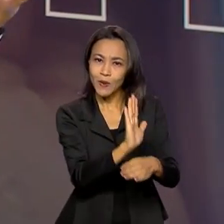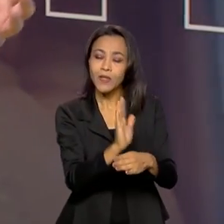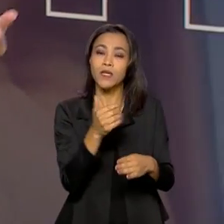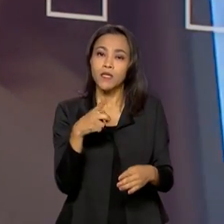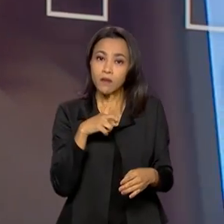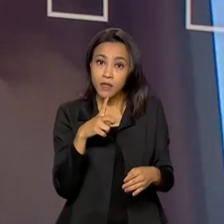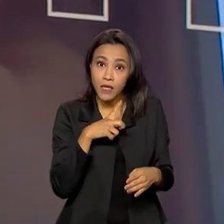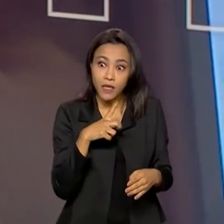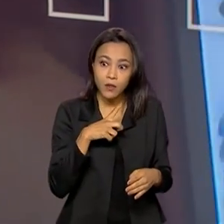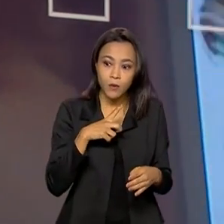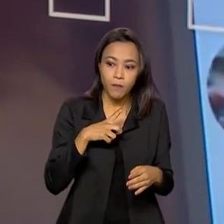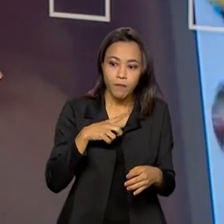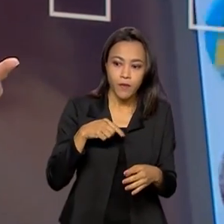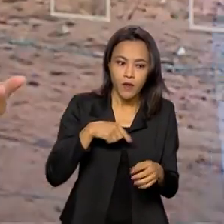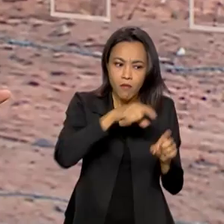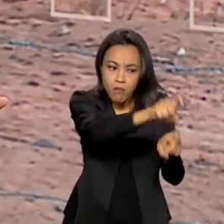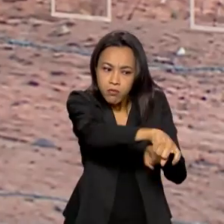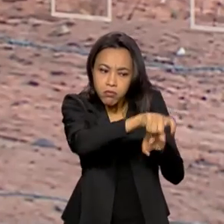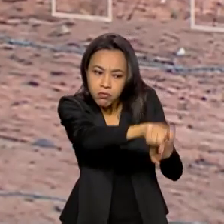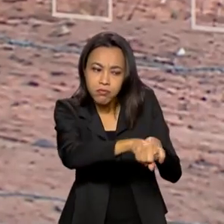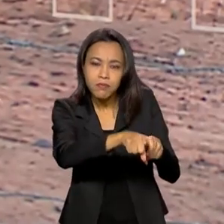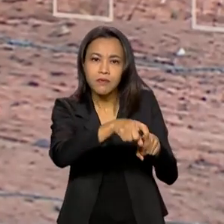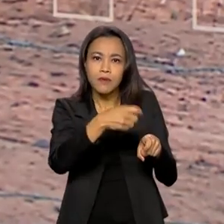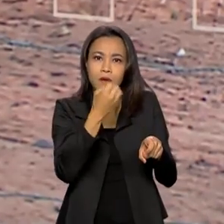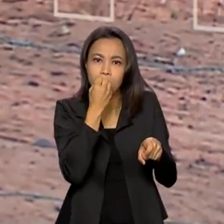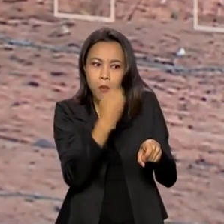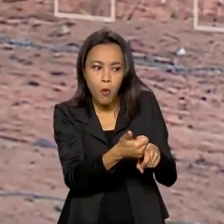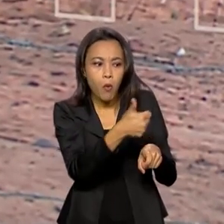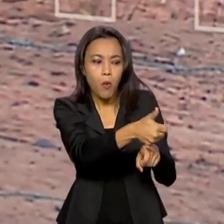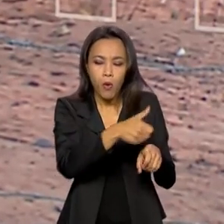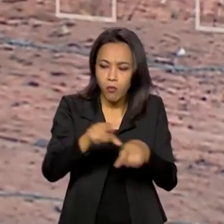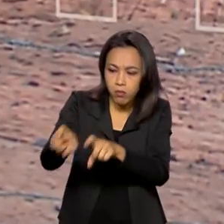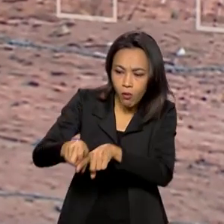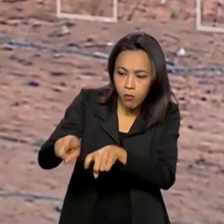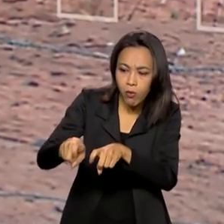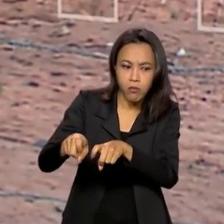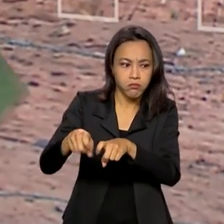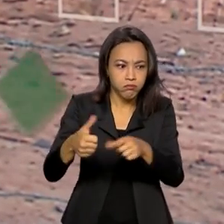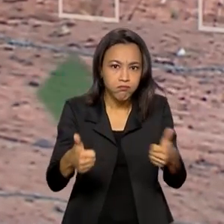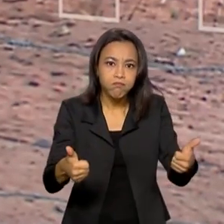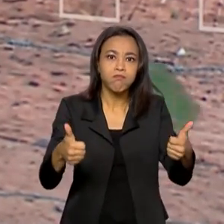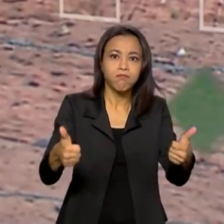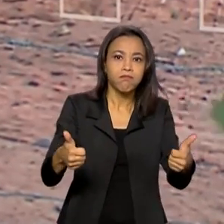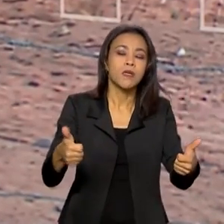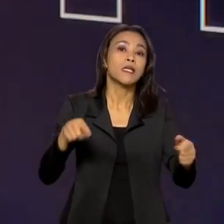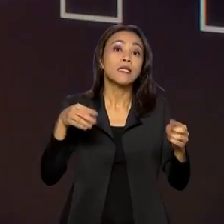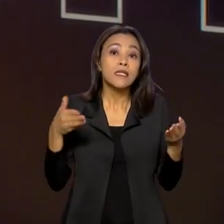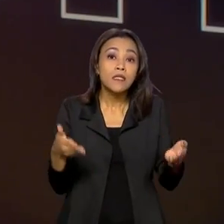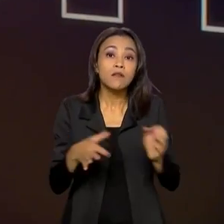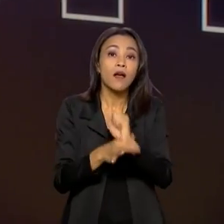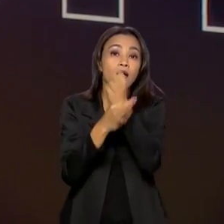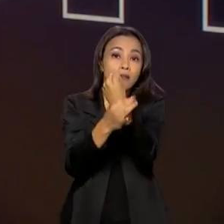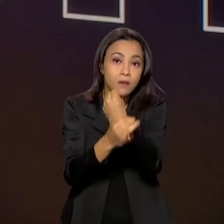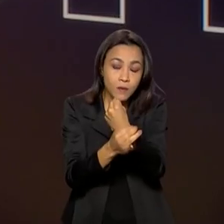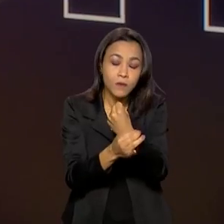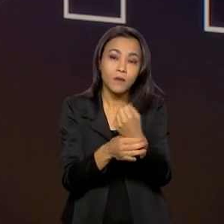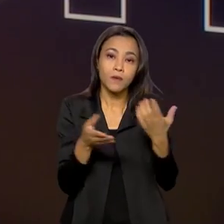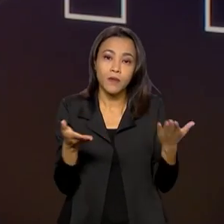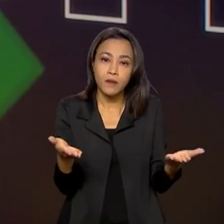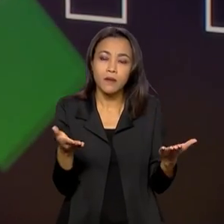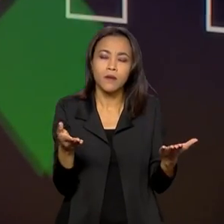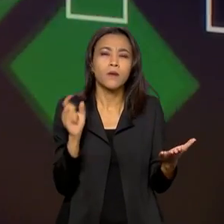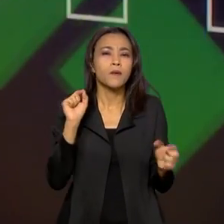contaminando ali uma rede de boas ações e isso vai garantindo também o o mínimo ali pra pessoa